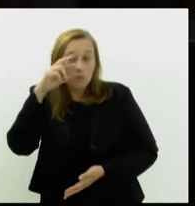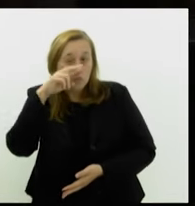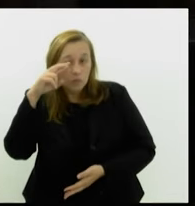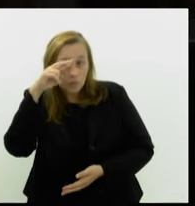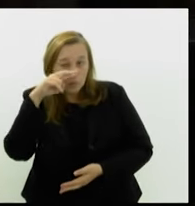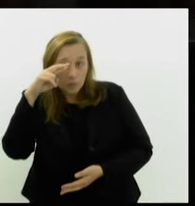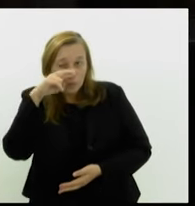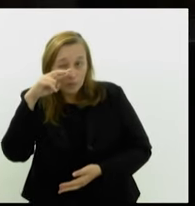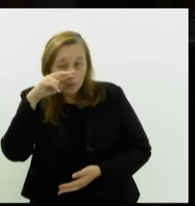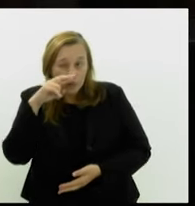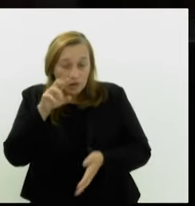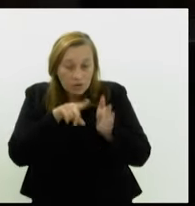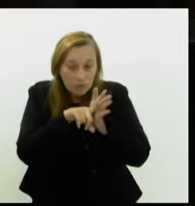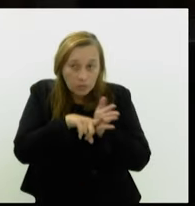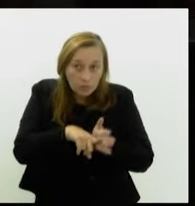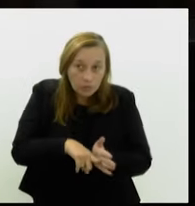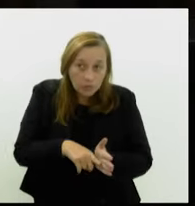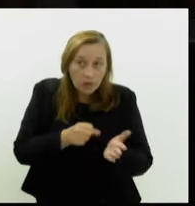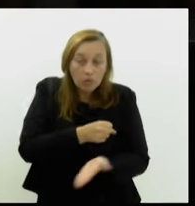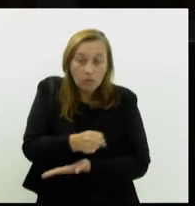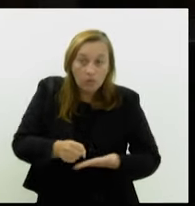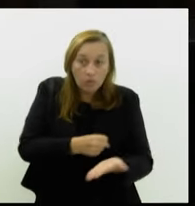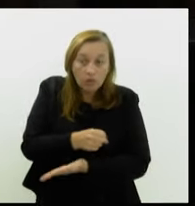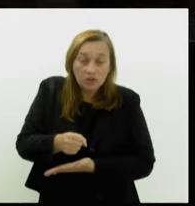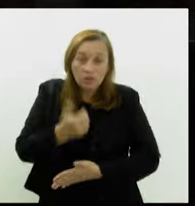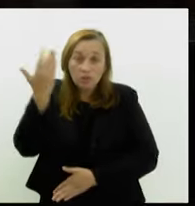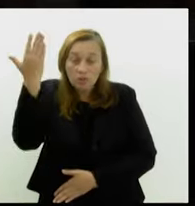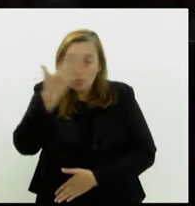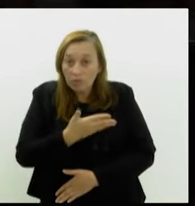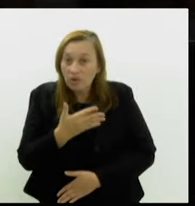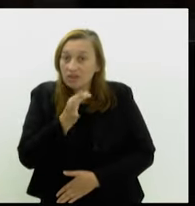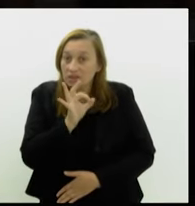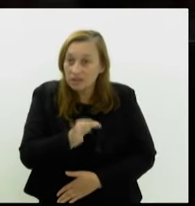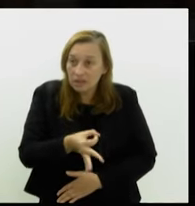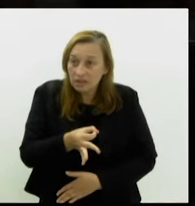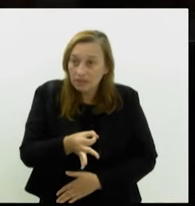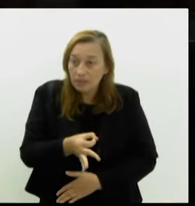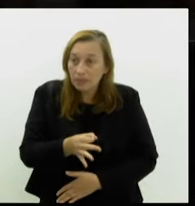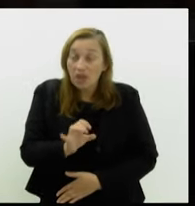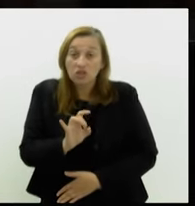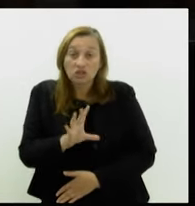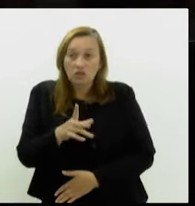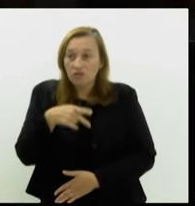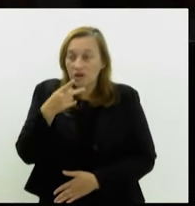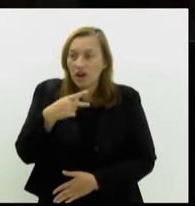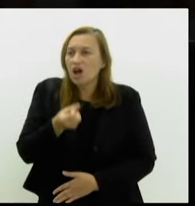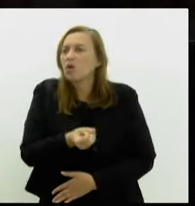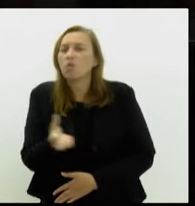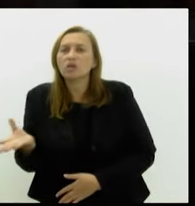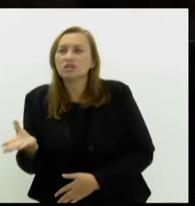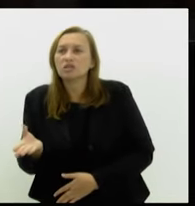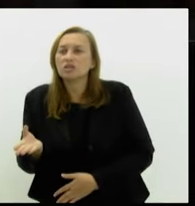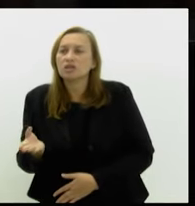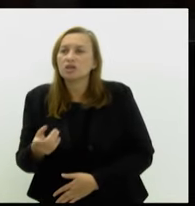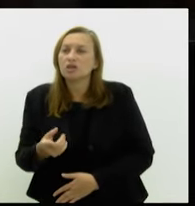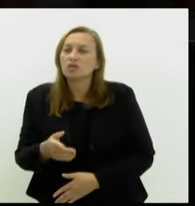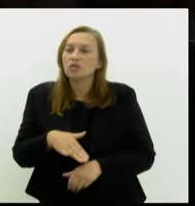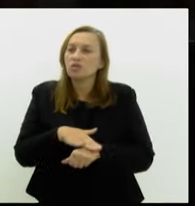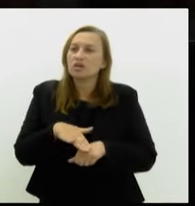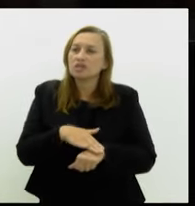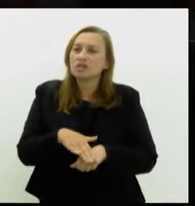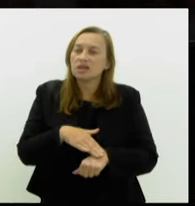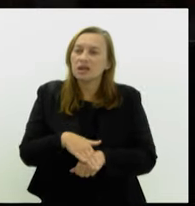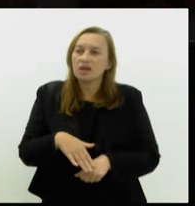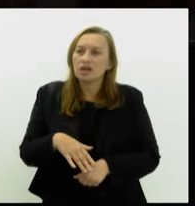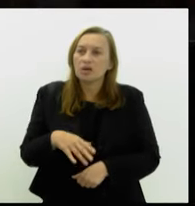polícia que vai investigar com base em provas concretas. É só falar, quantas vezes já conversei com os peritos, eles